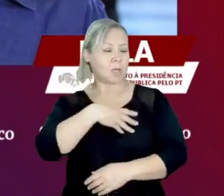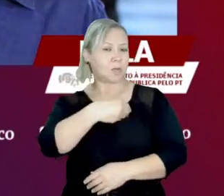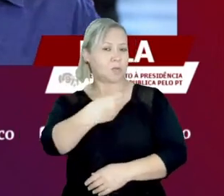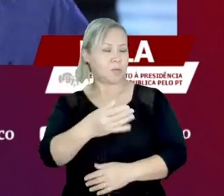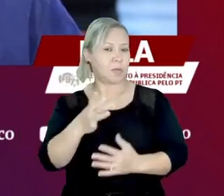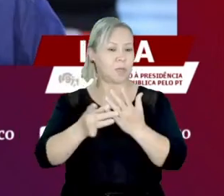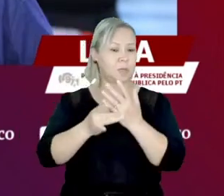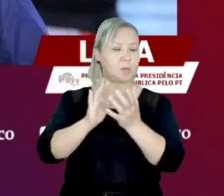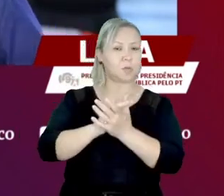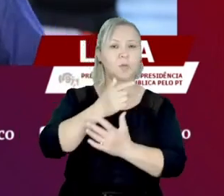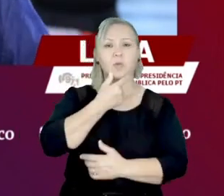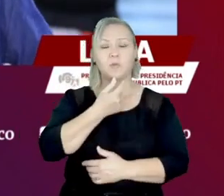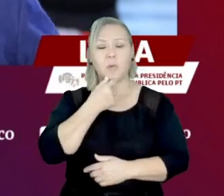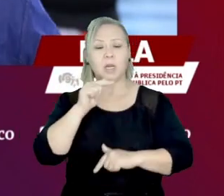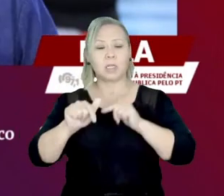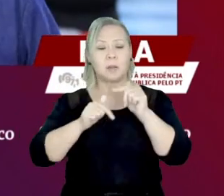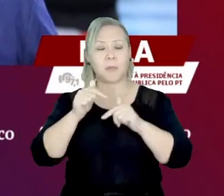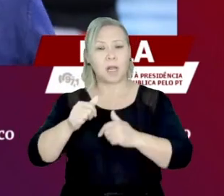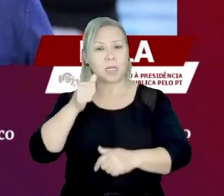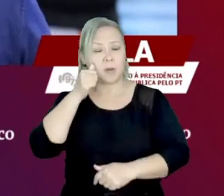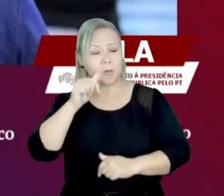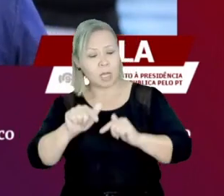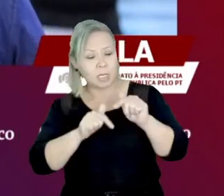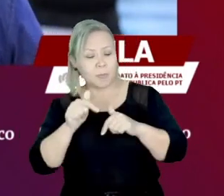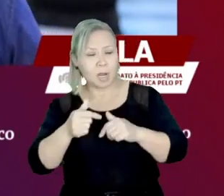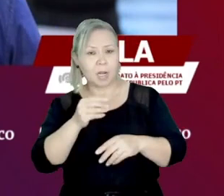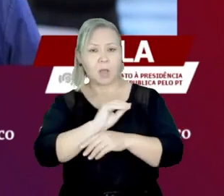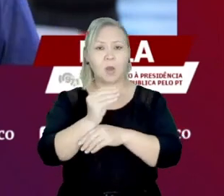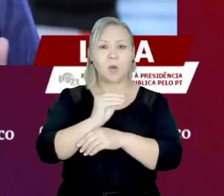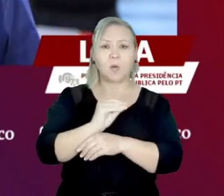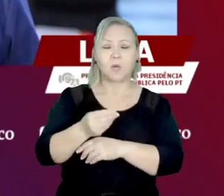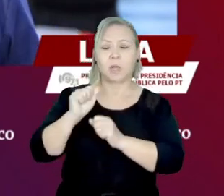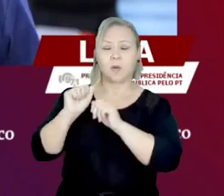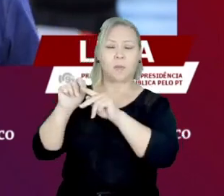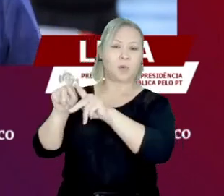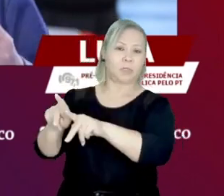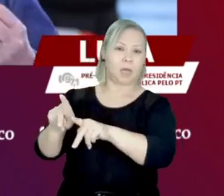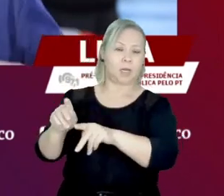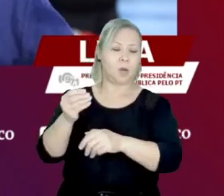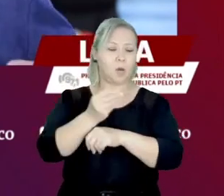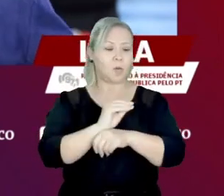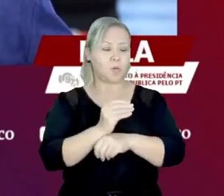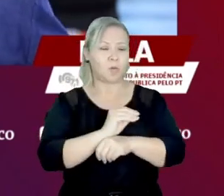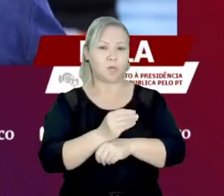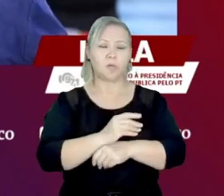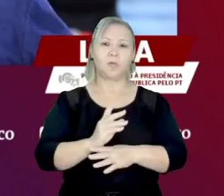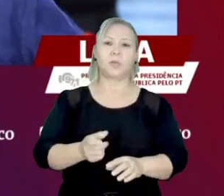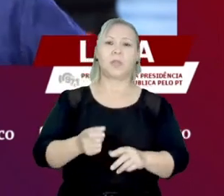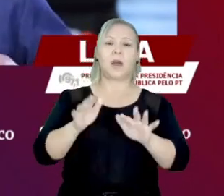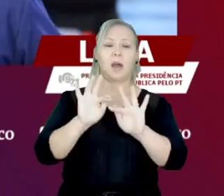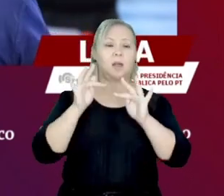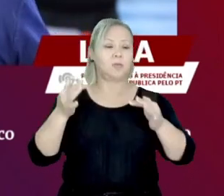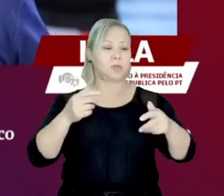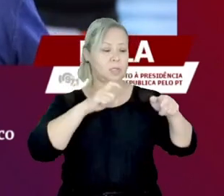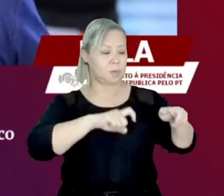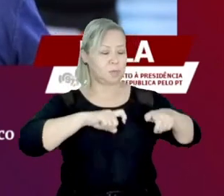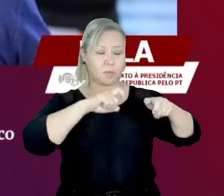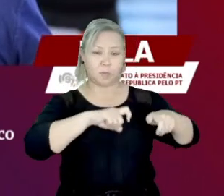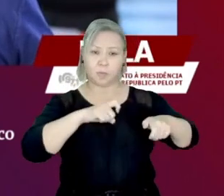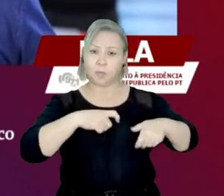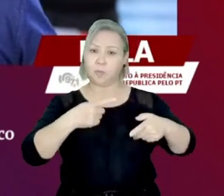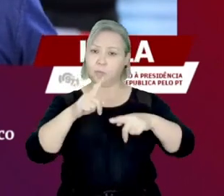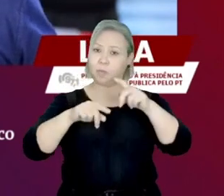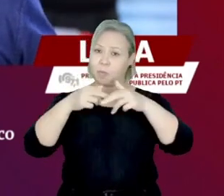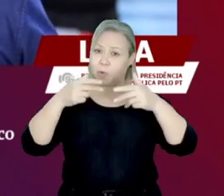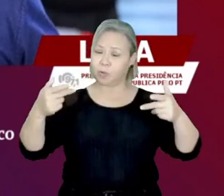para cuidar do pequeno e médio empreendedor deste país. É isso que o Brasil precisa, tranquilidade e segurança.